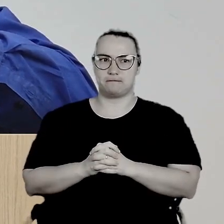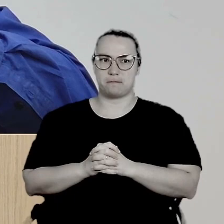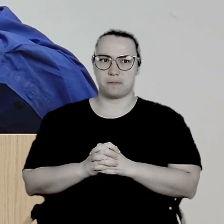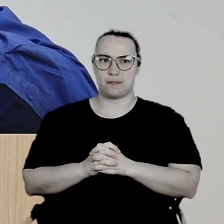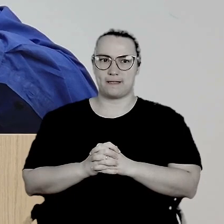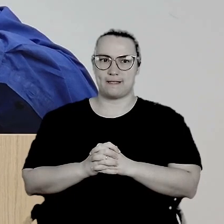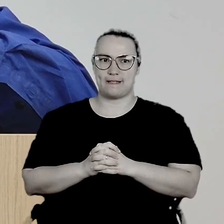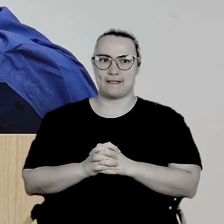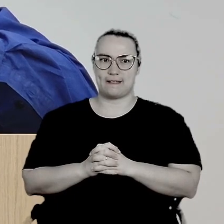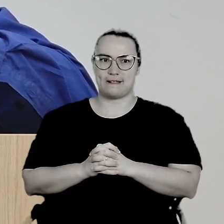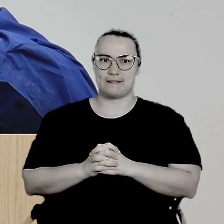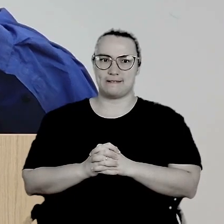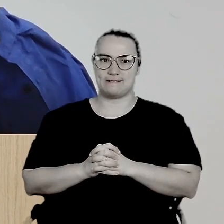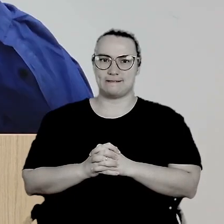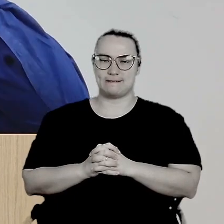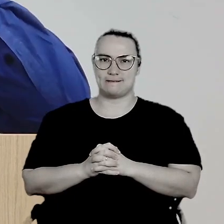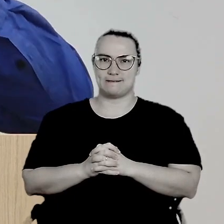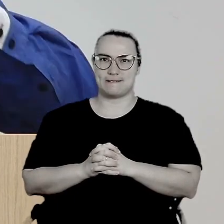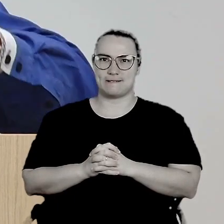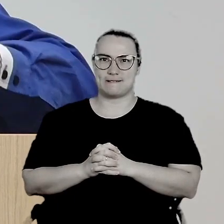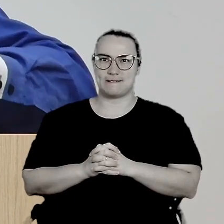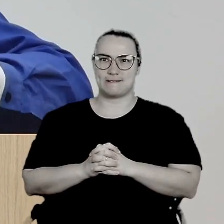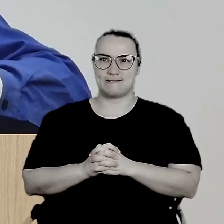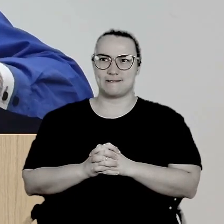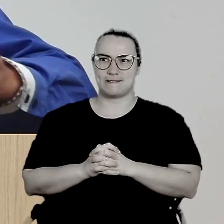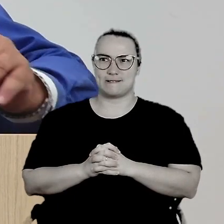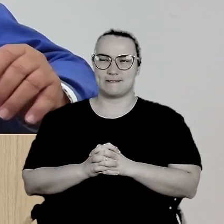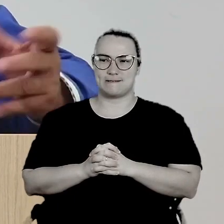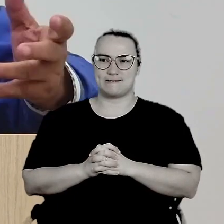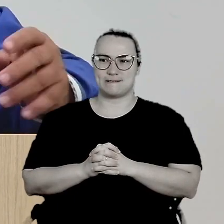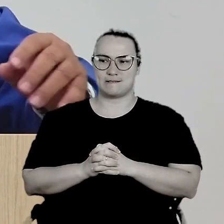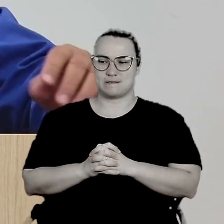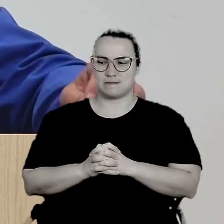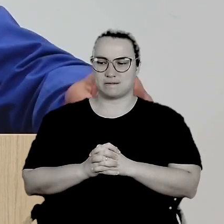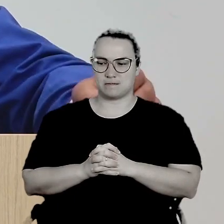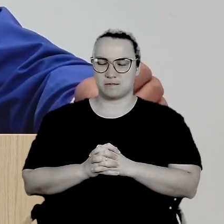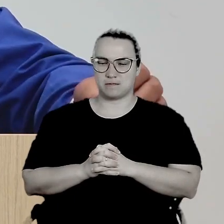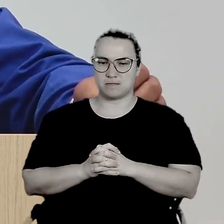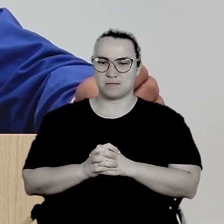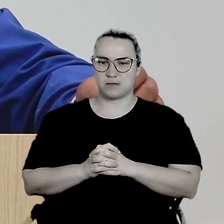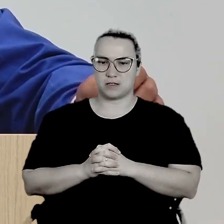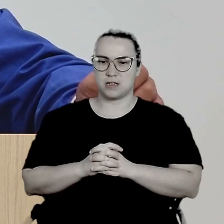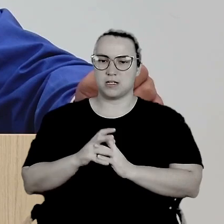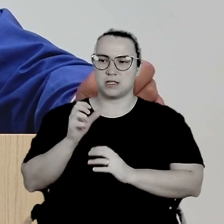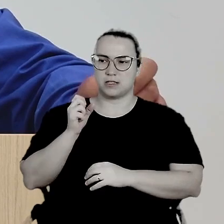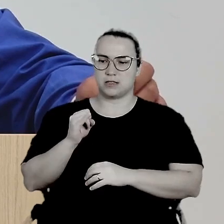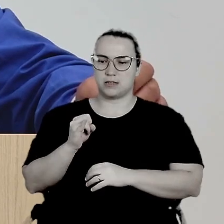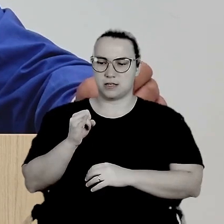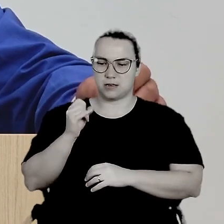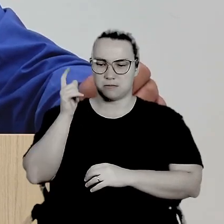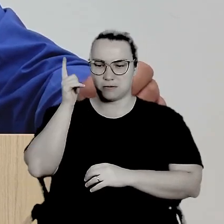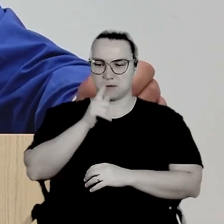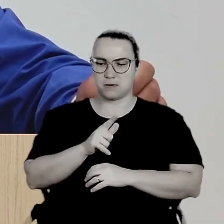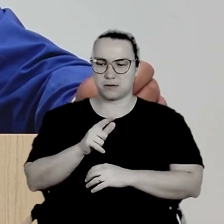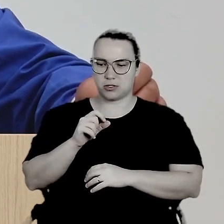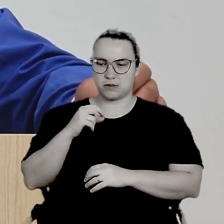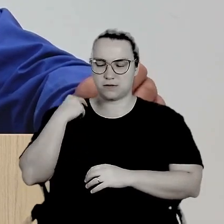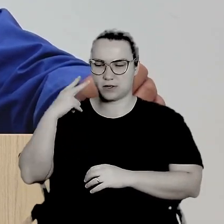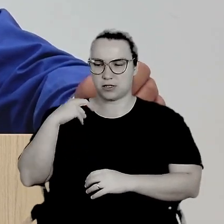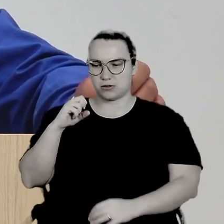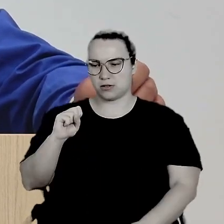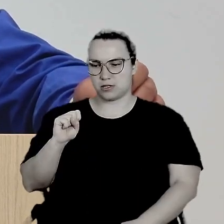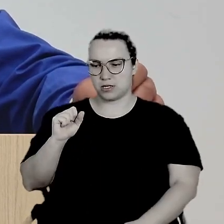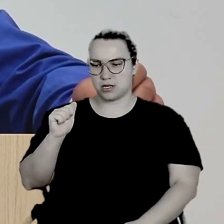Ao falar lá do Porto 53, excelentíssimo senhor, se me permite, vereador Sandro Borges, eu